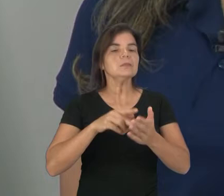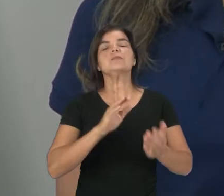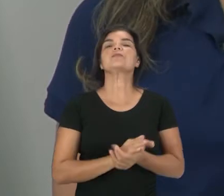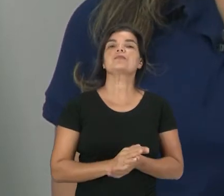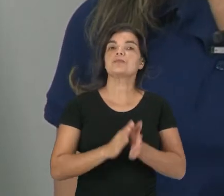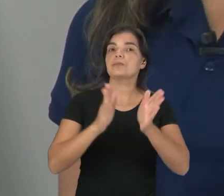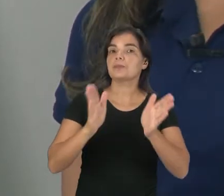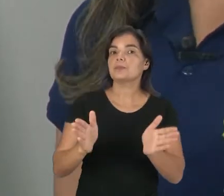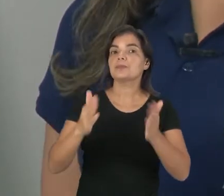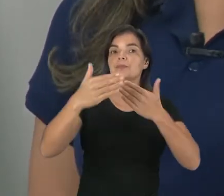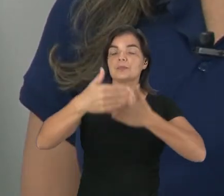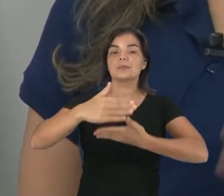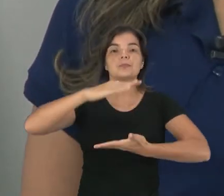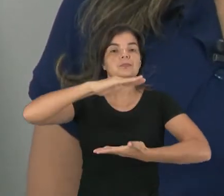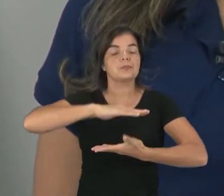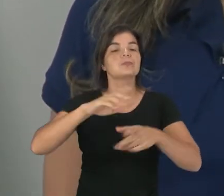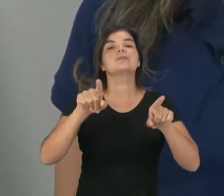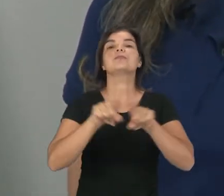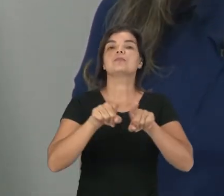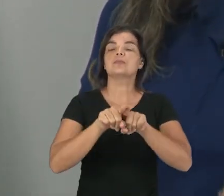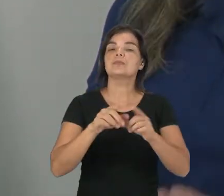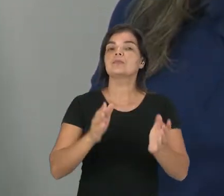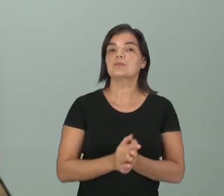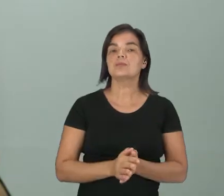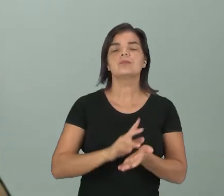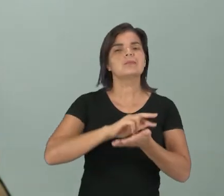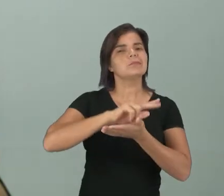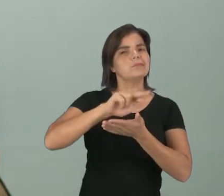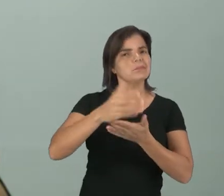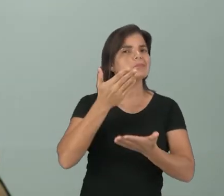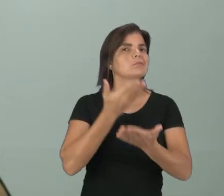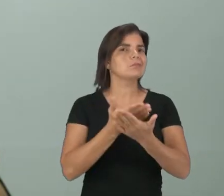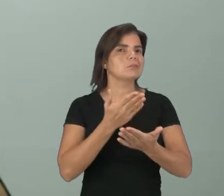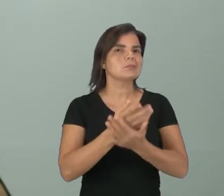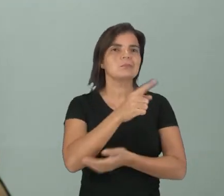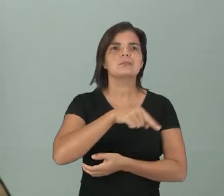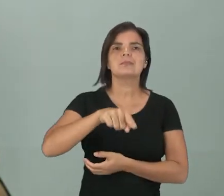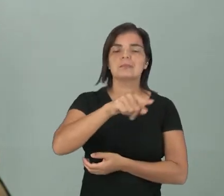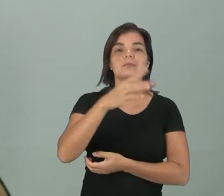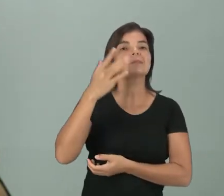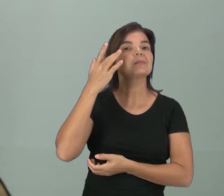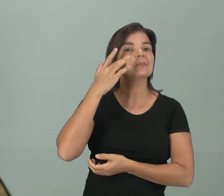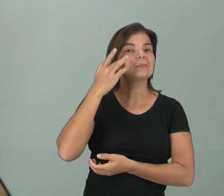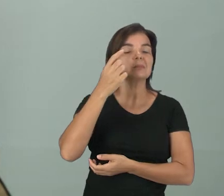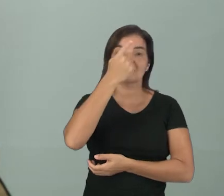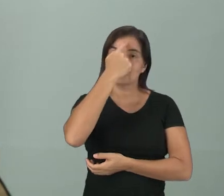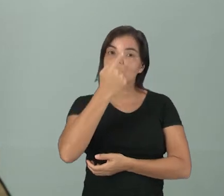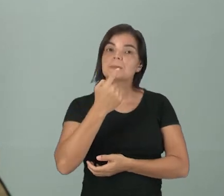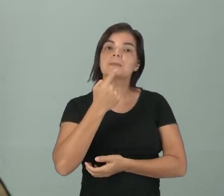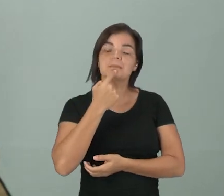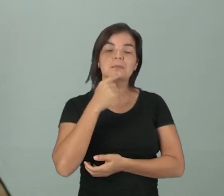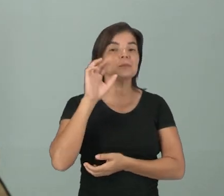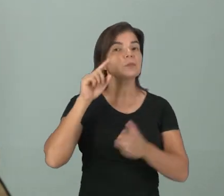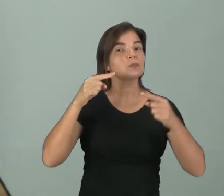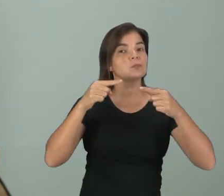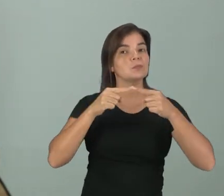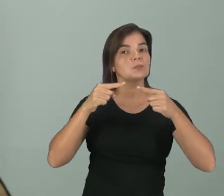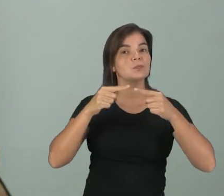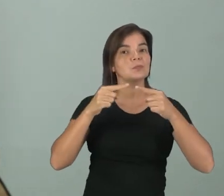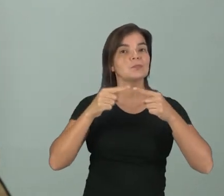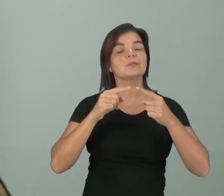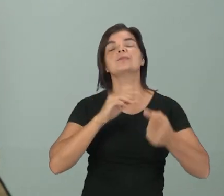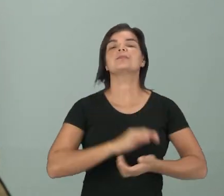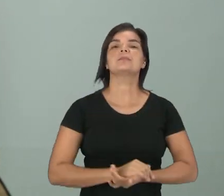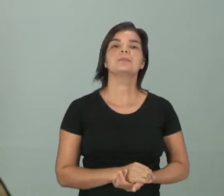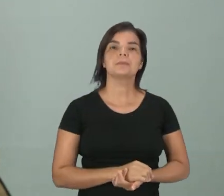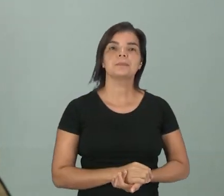Cubo, prisma de base hexagonal, pentagonal, não foi mesmo? E aí, qual dessas imagens se encaixaria